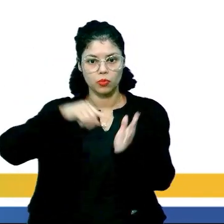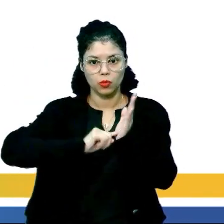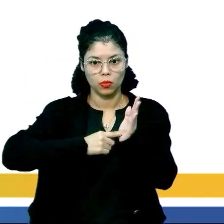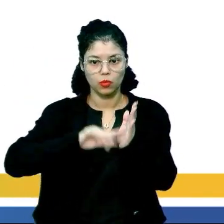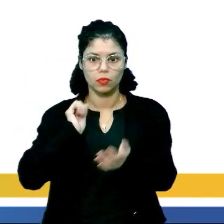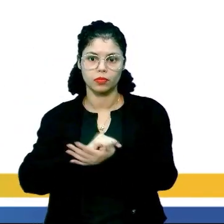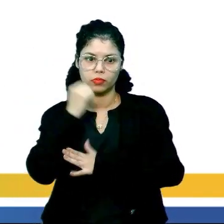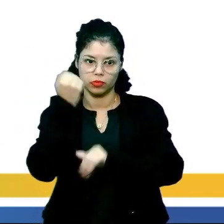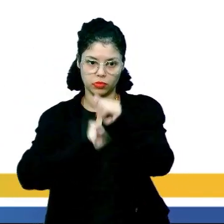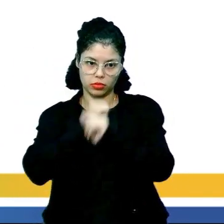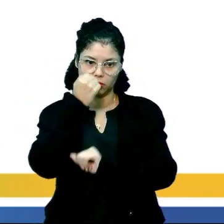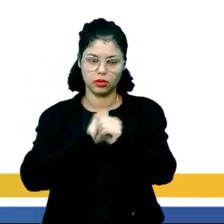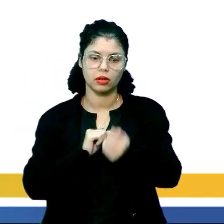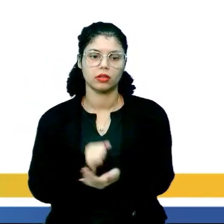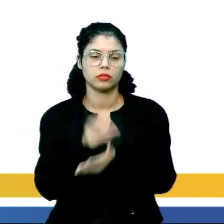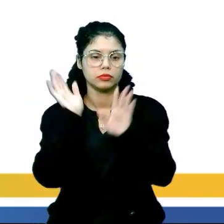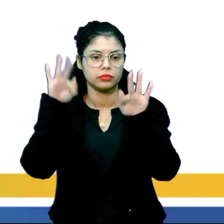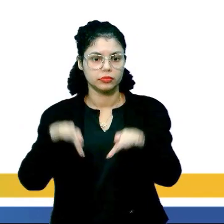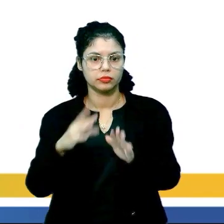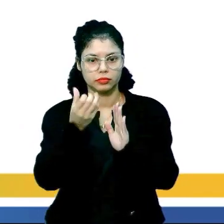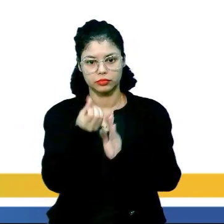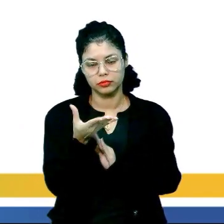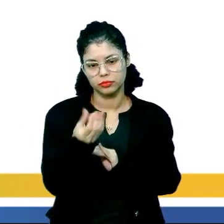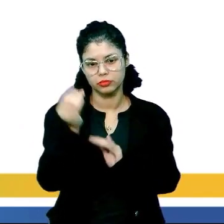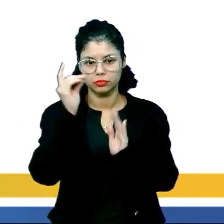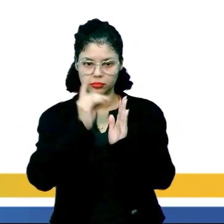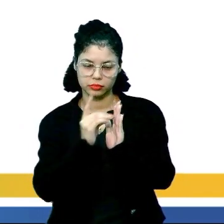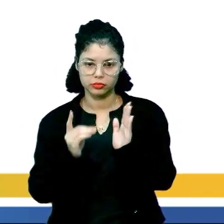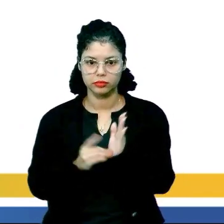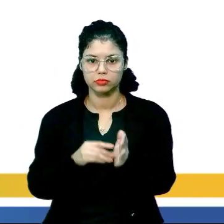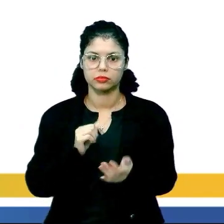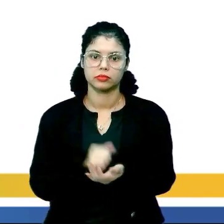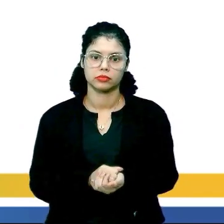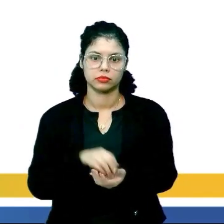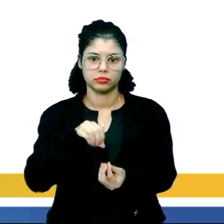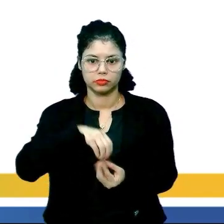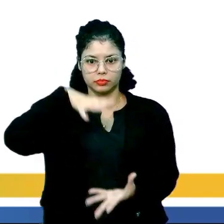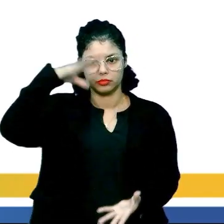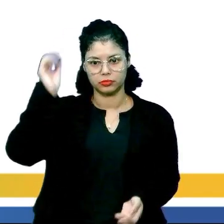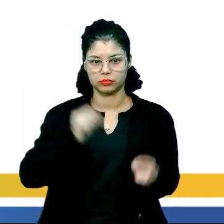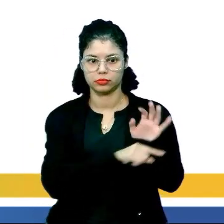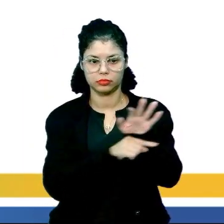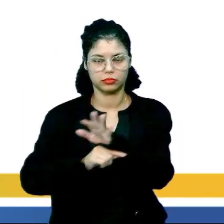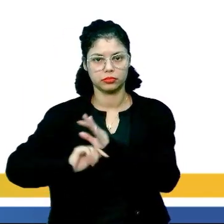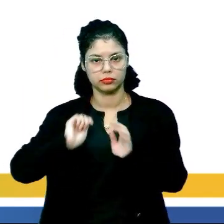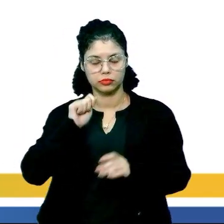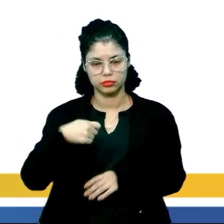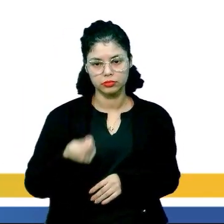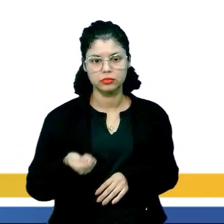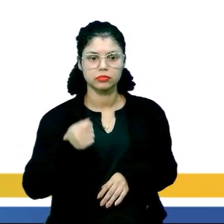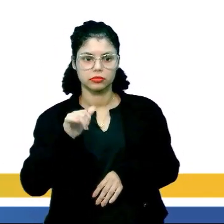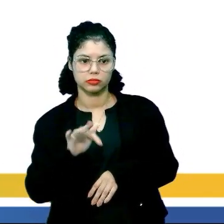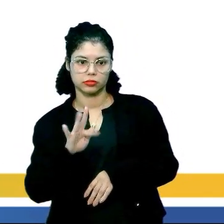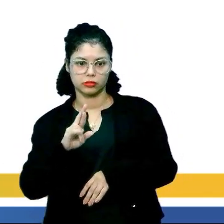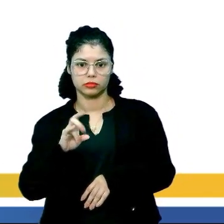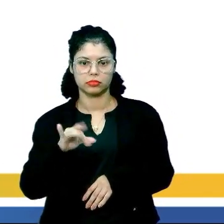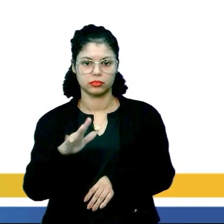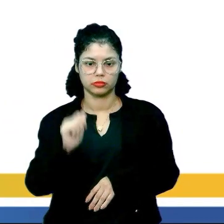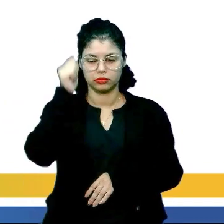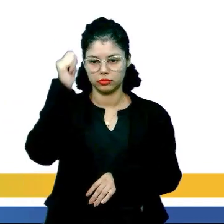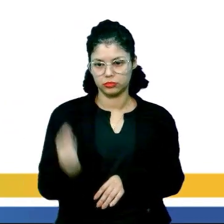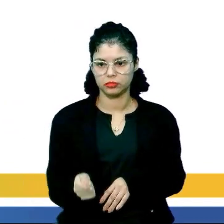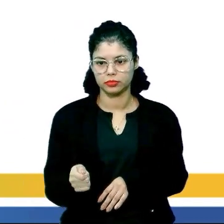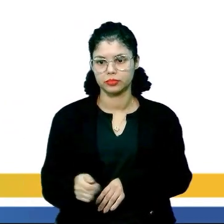da industrialização. E no final dos anos 60, o milagre brasileiro, que tinha sido implantado aí pela